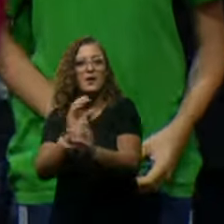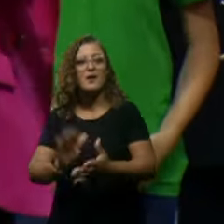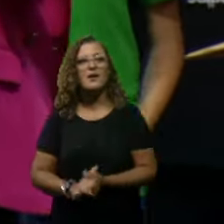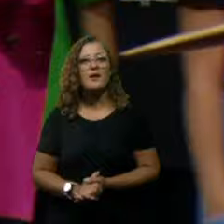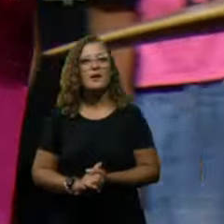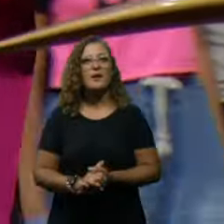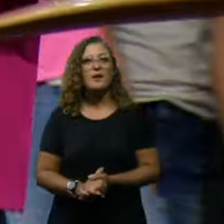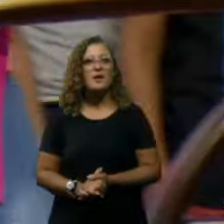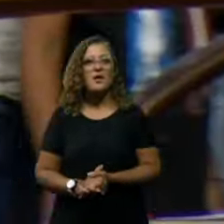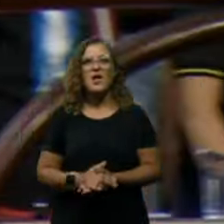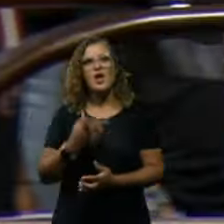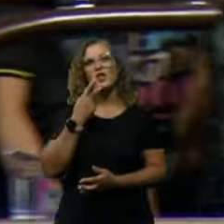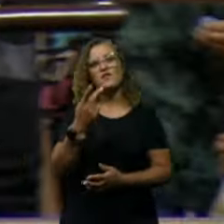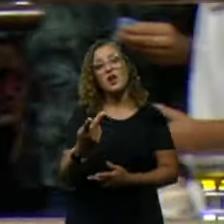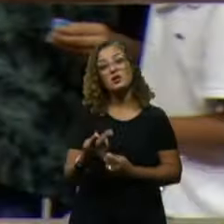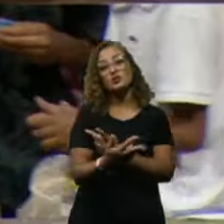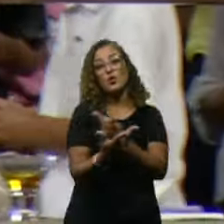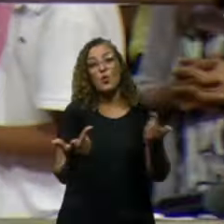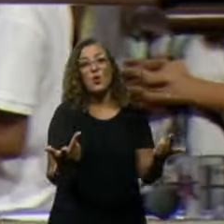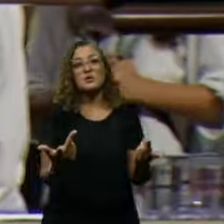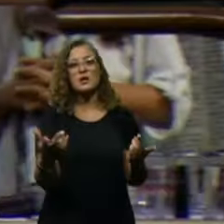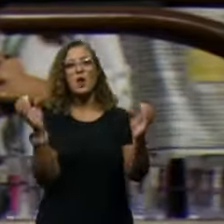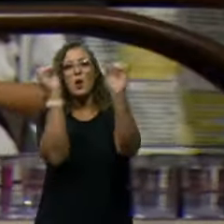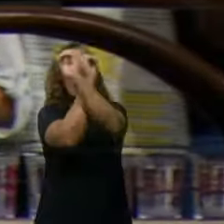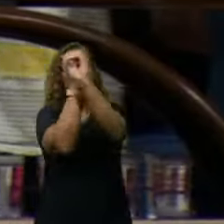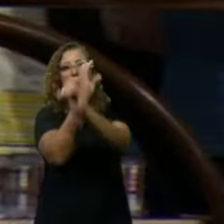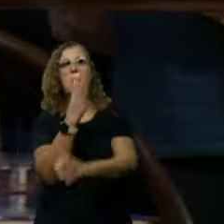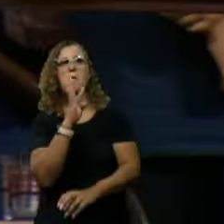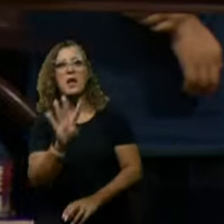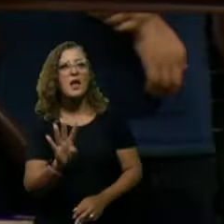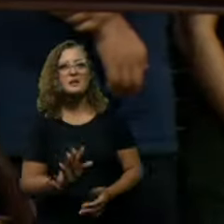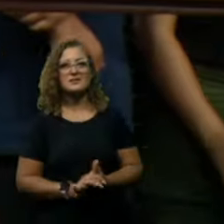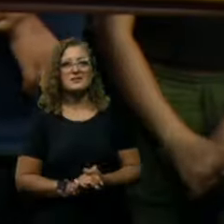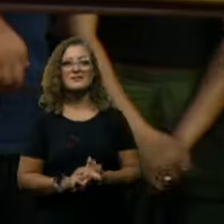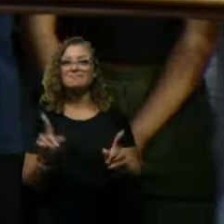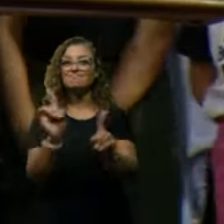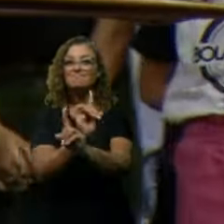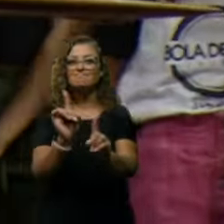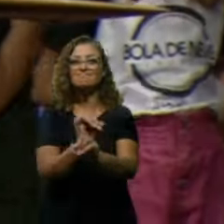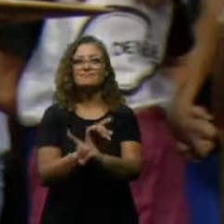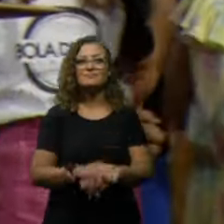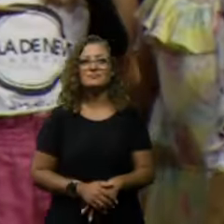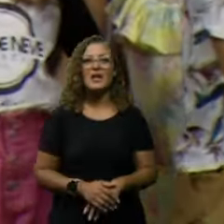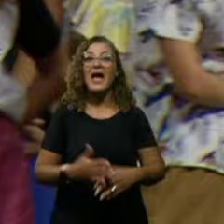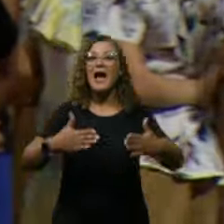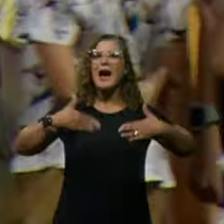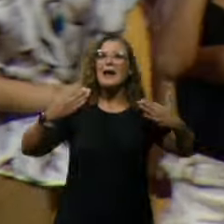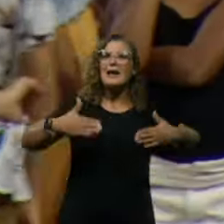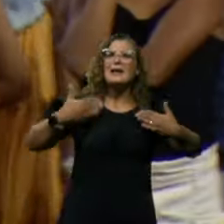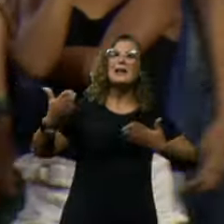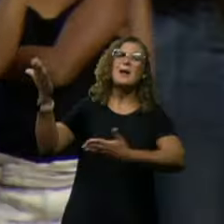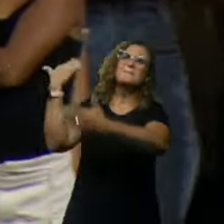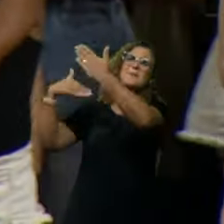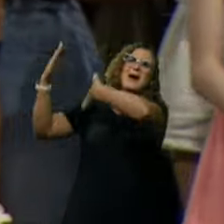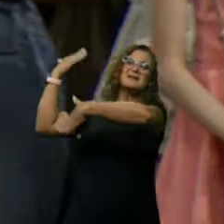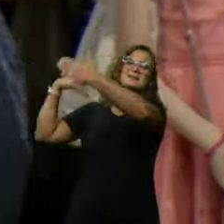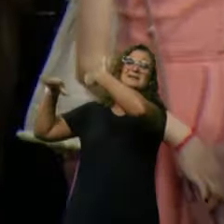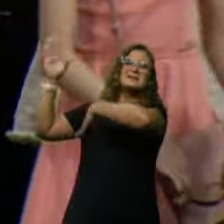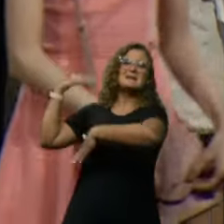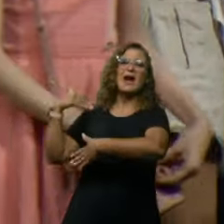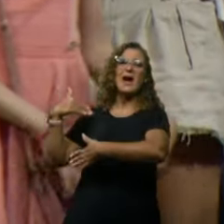e eu não tô falando de algo que você não conhece aquela de quando você era um menino na